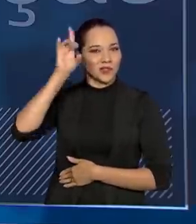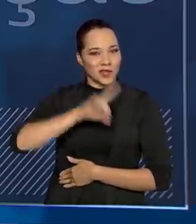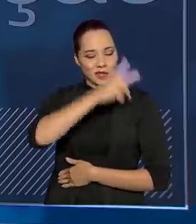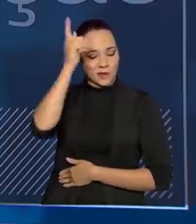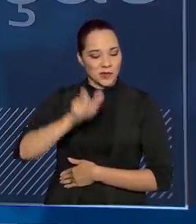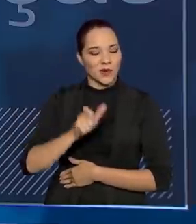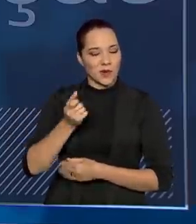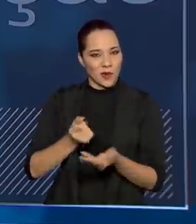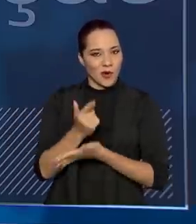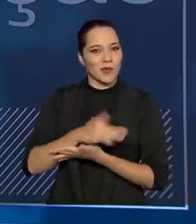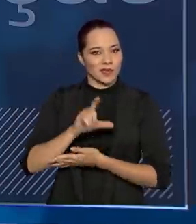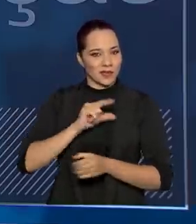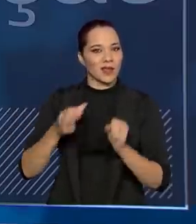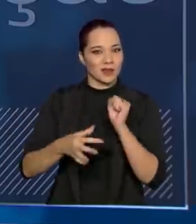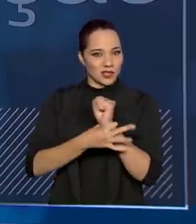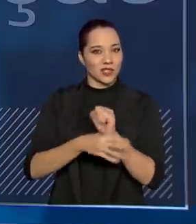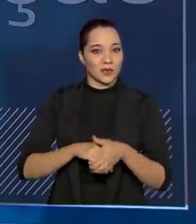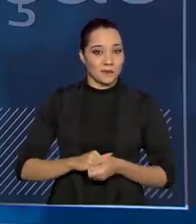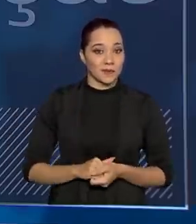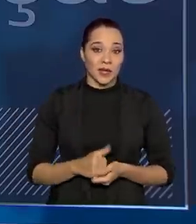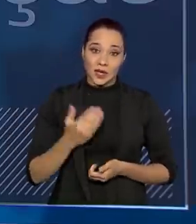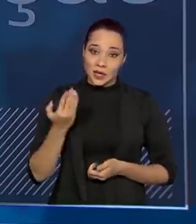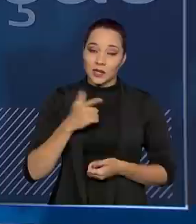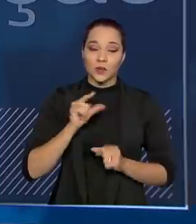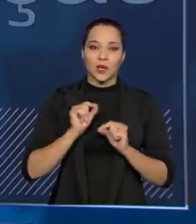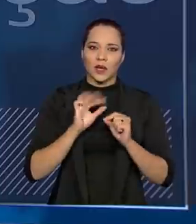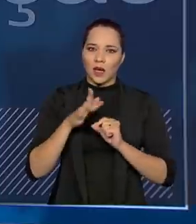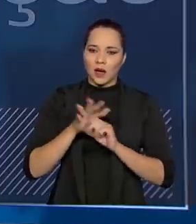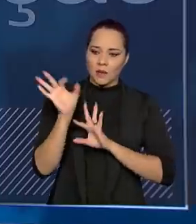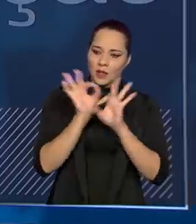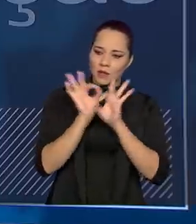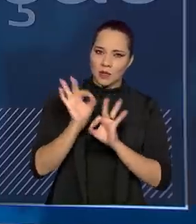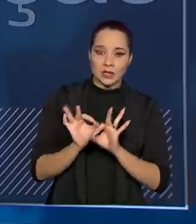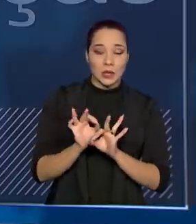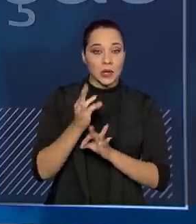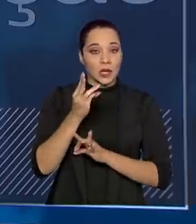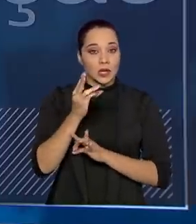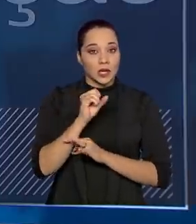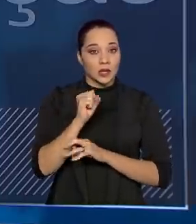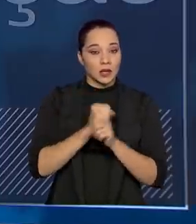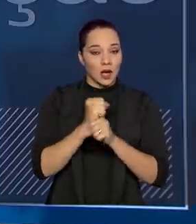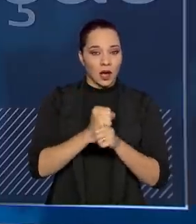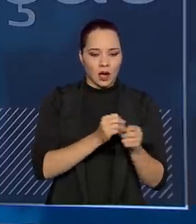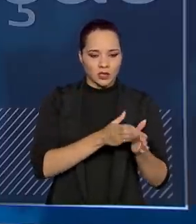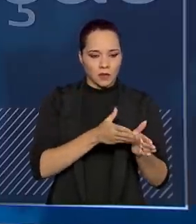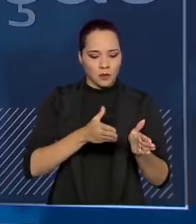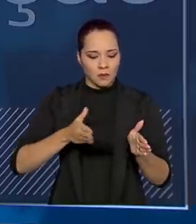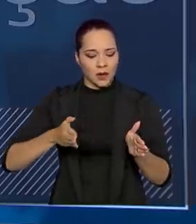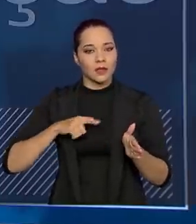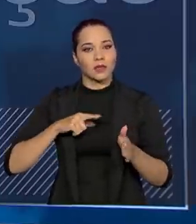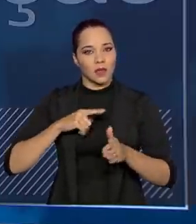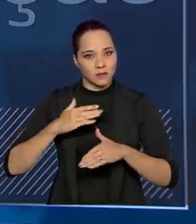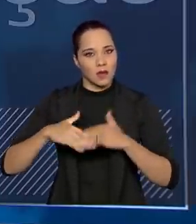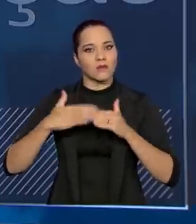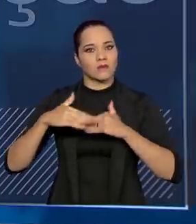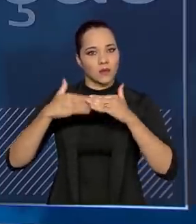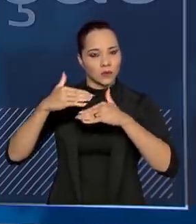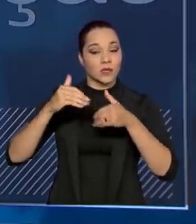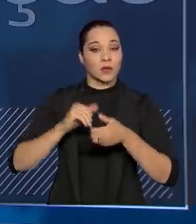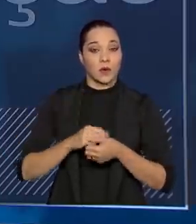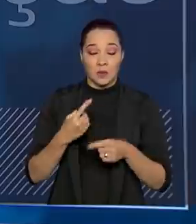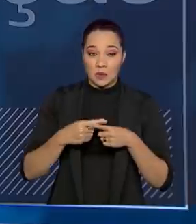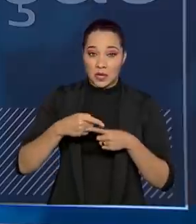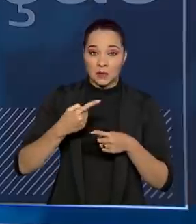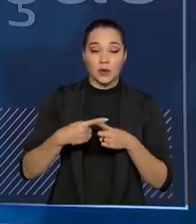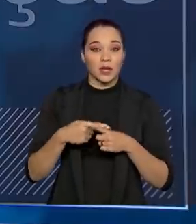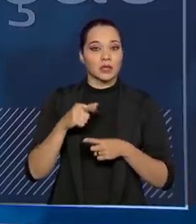consumidor garantido. E isso, obviamente, é uma construção. Em 30 anos, houve uma evolução muito grande, com certeza. Porque nós